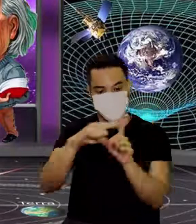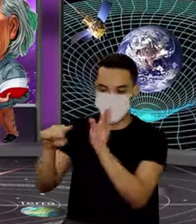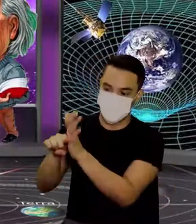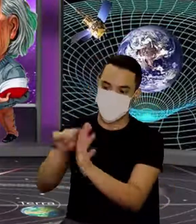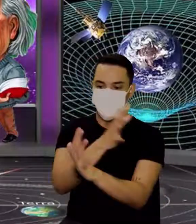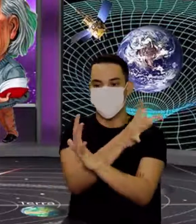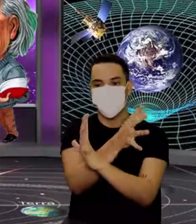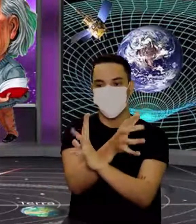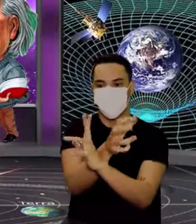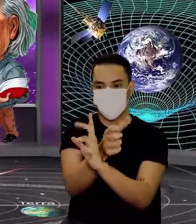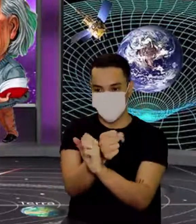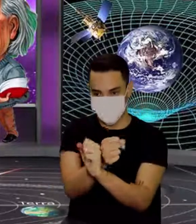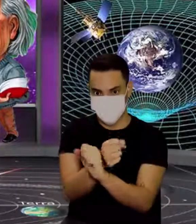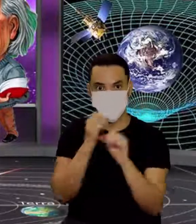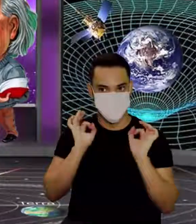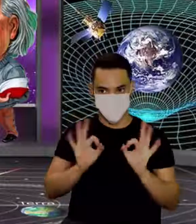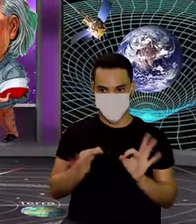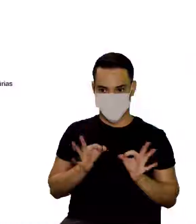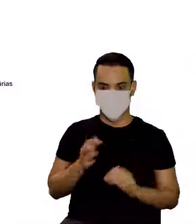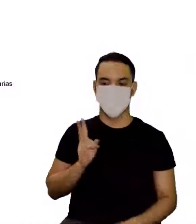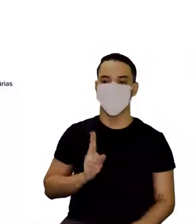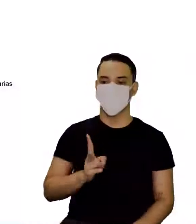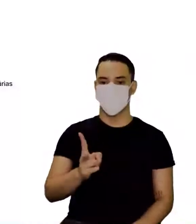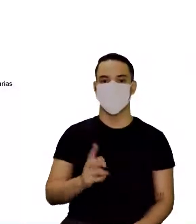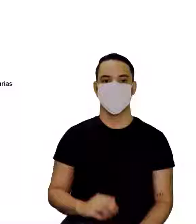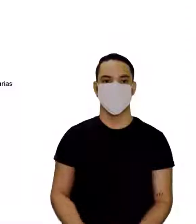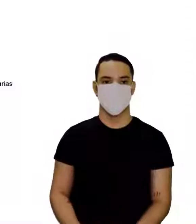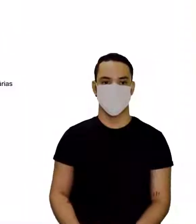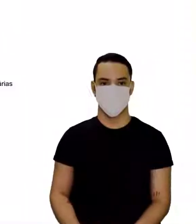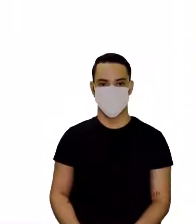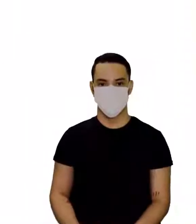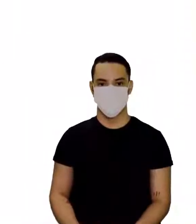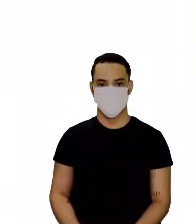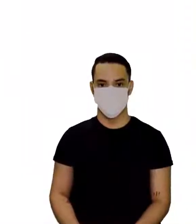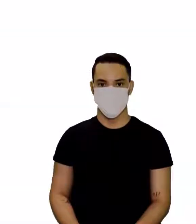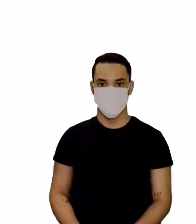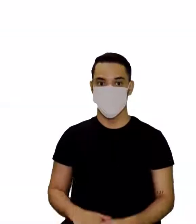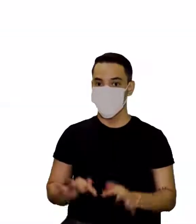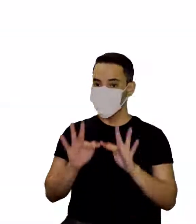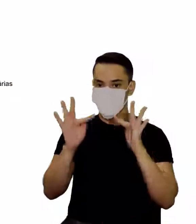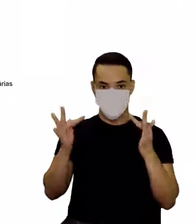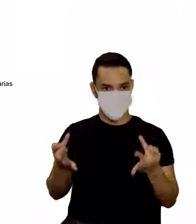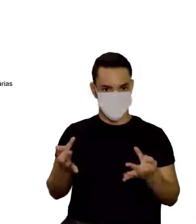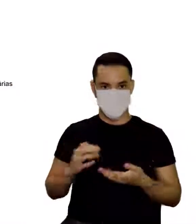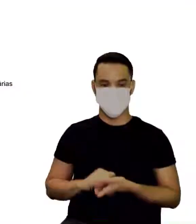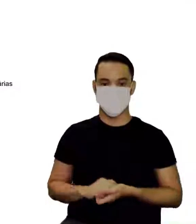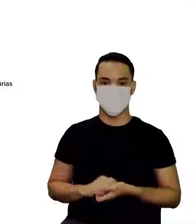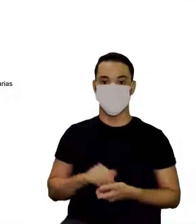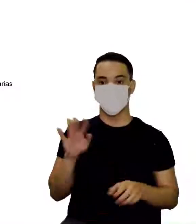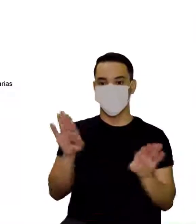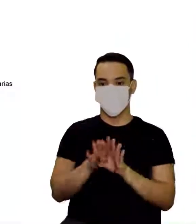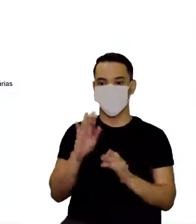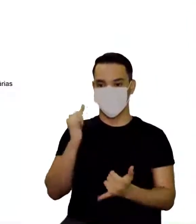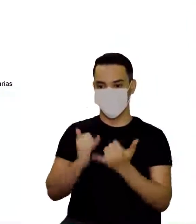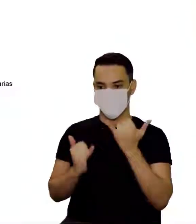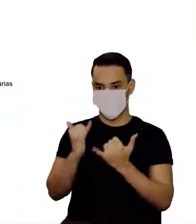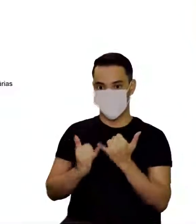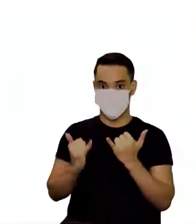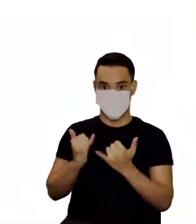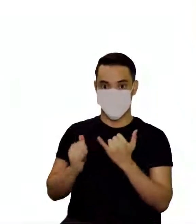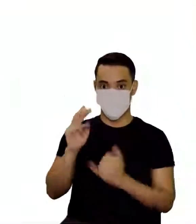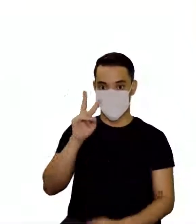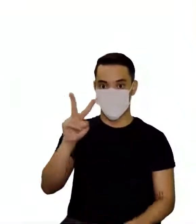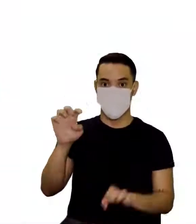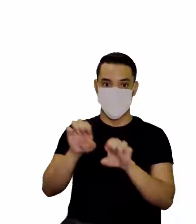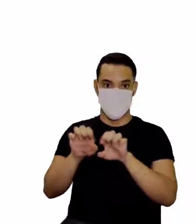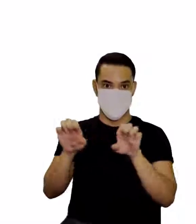vai atrair, beleza? Então, vamos continuar. Então, aí, campo elétrico bem simples, né? E outro, é bem parecido quando nós olharmos a